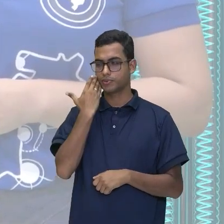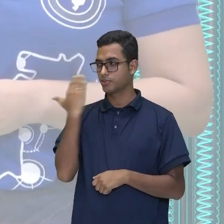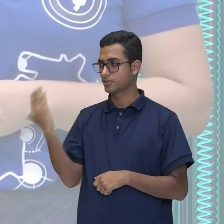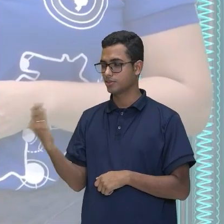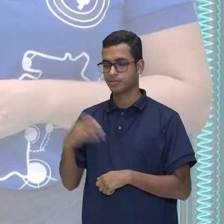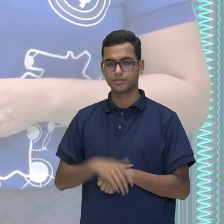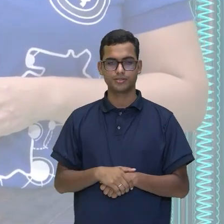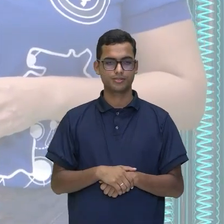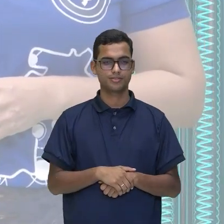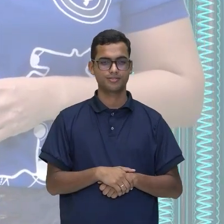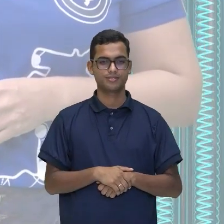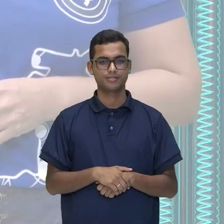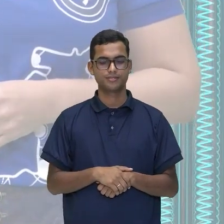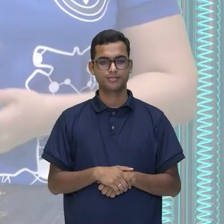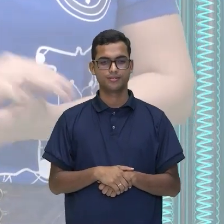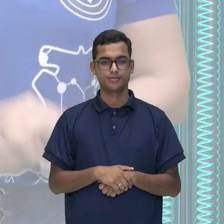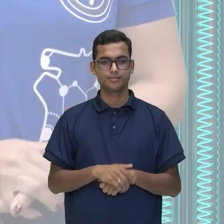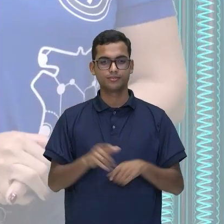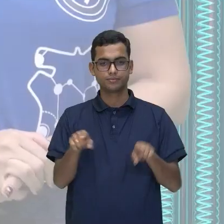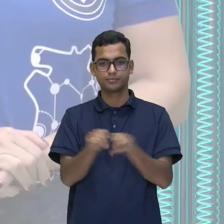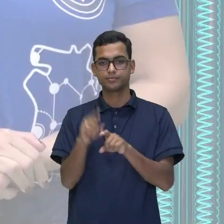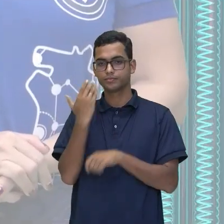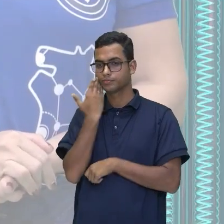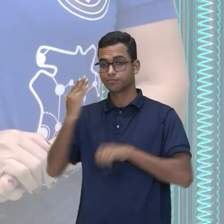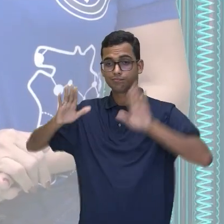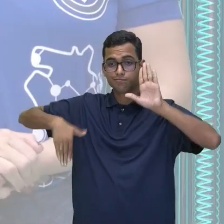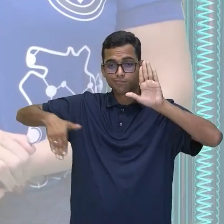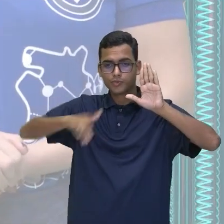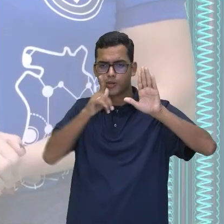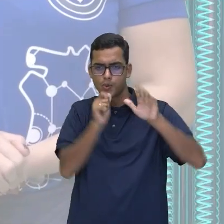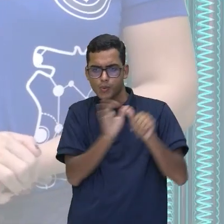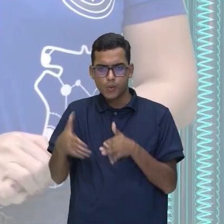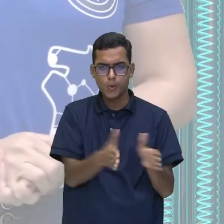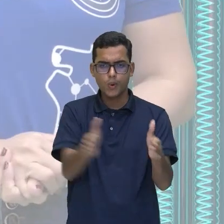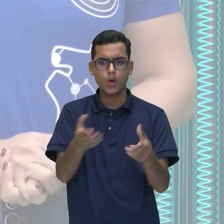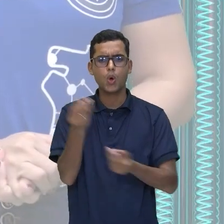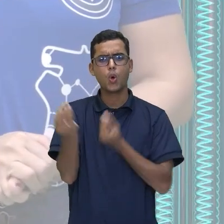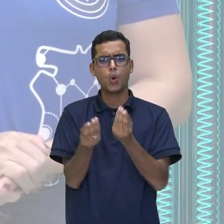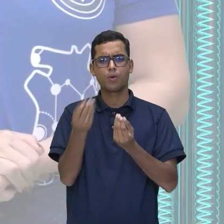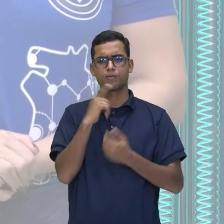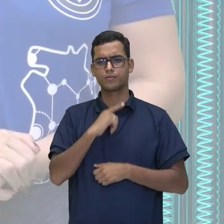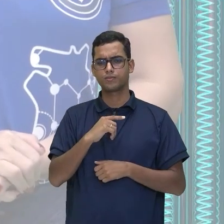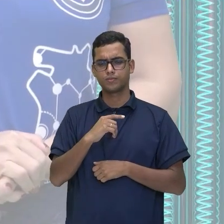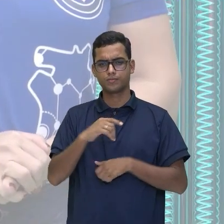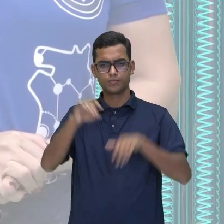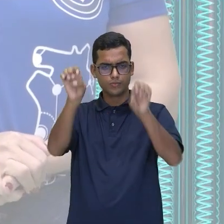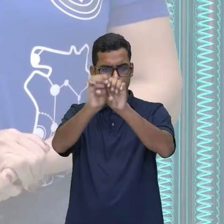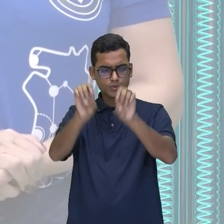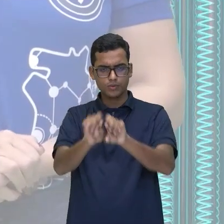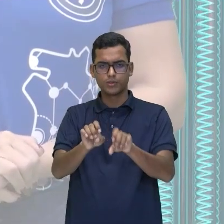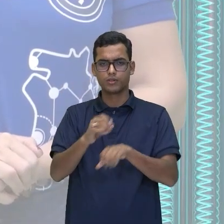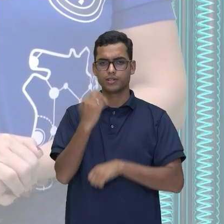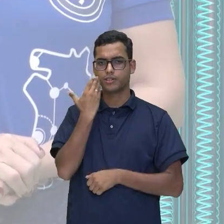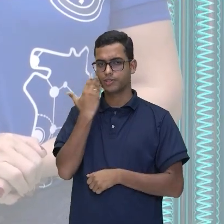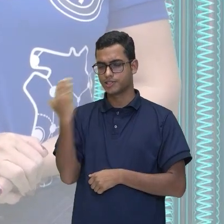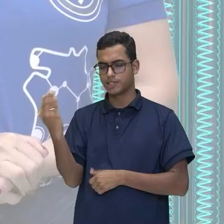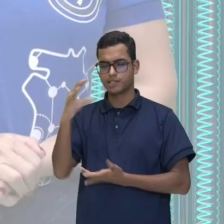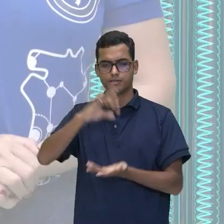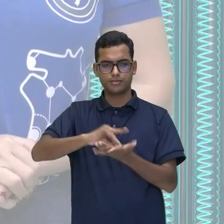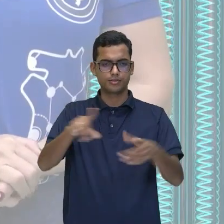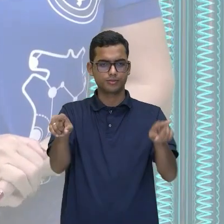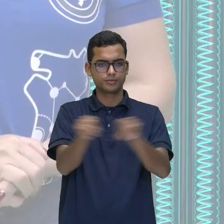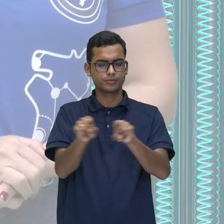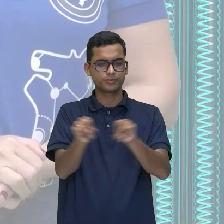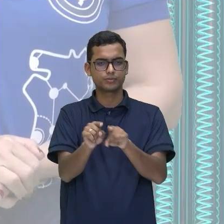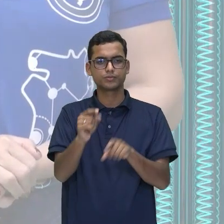São eles, plural, tá? Como é que fica isso em inglês? Assim, vamos lá. Swim the river, fica